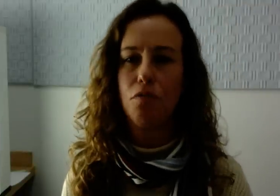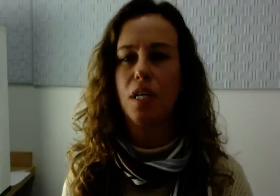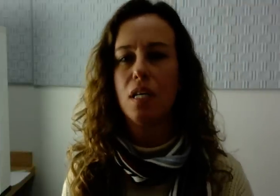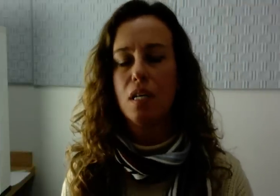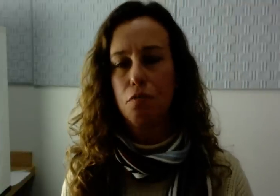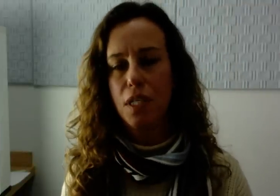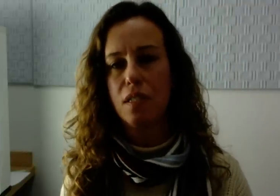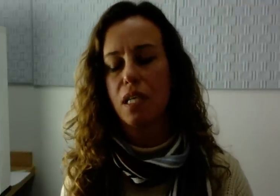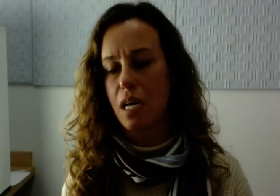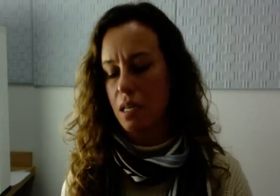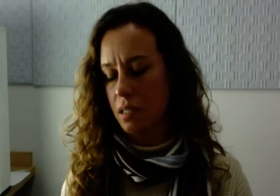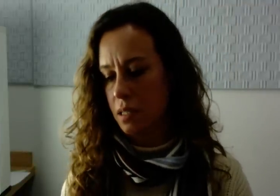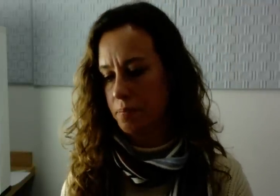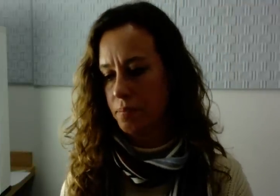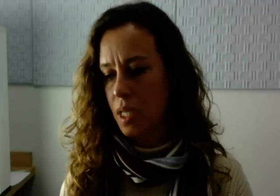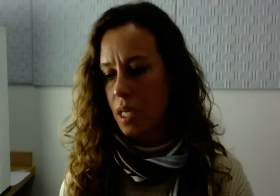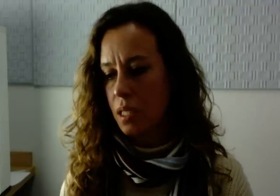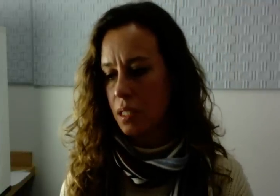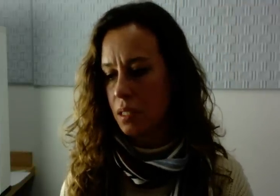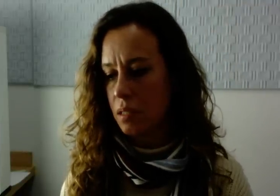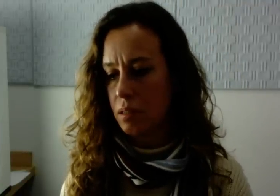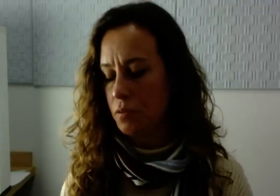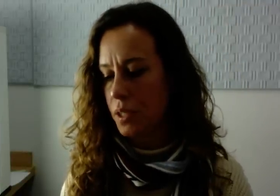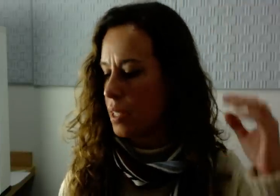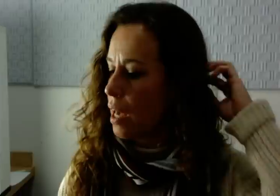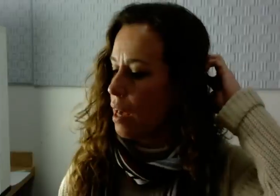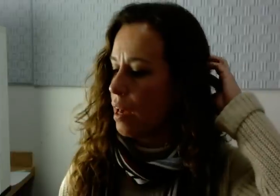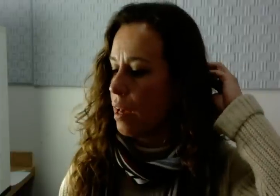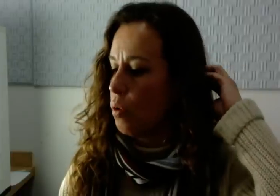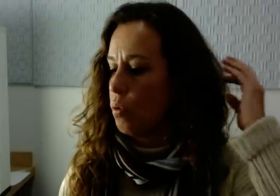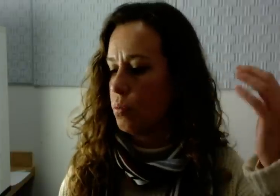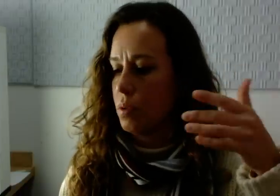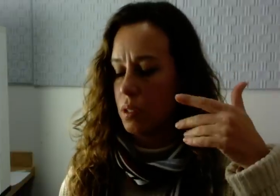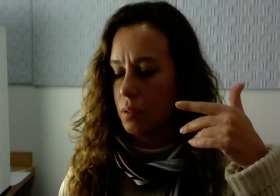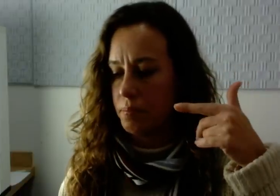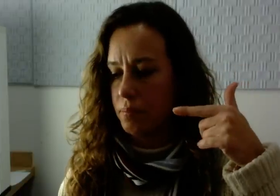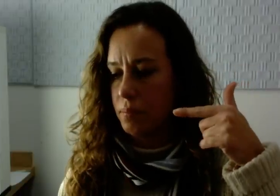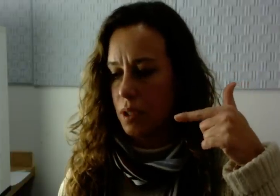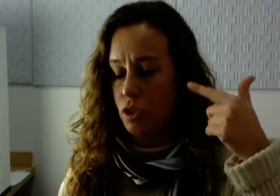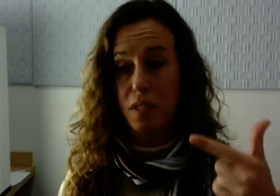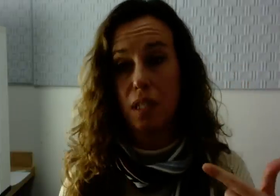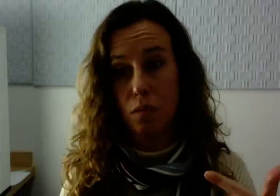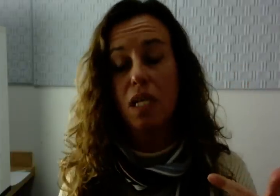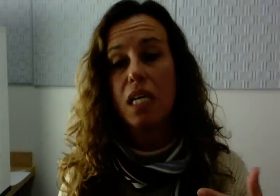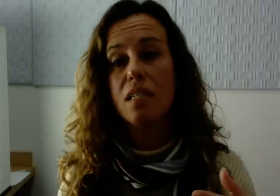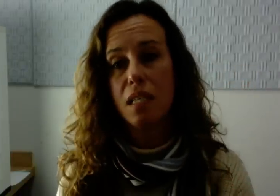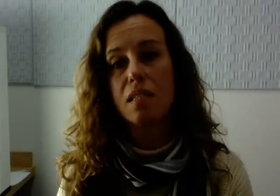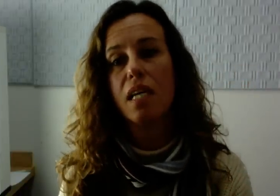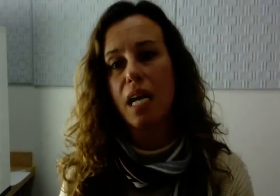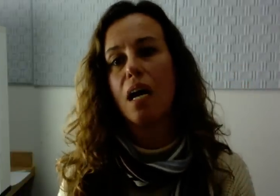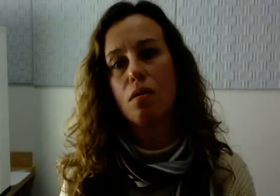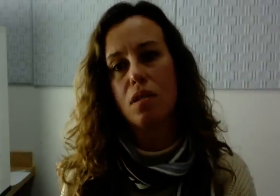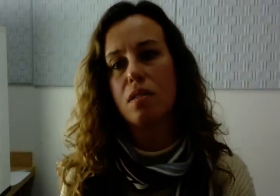auditiva física H eh enfim eh ou eh divisão